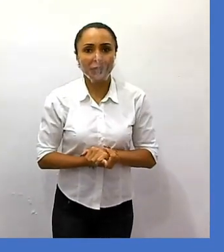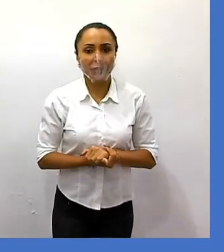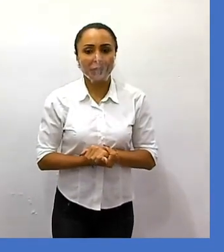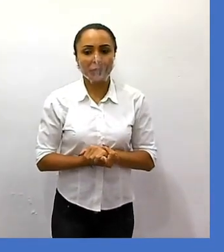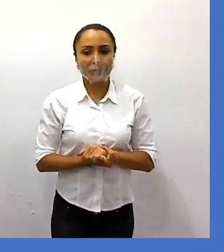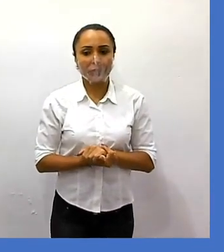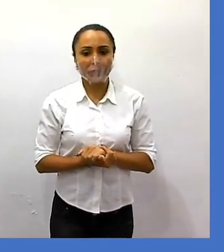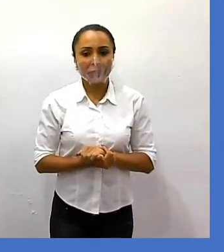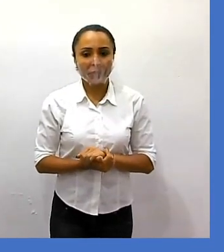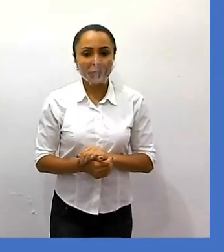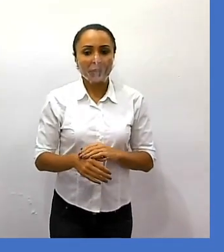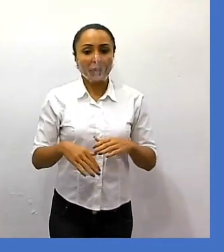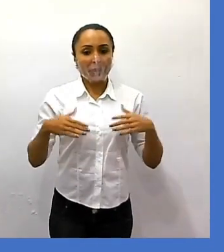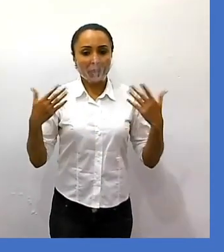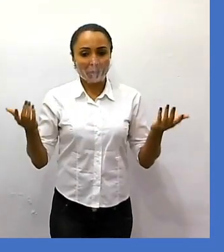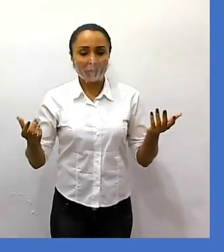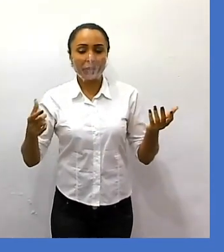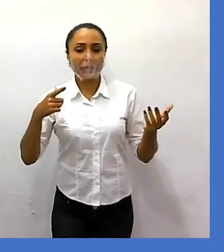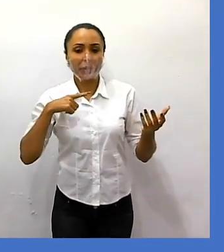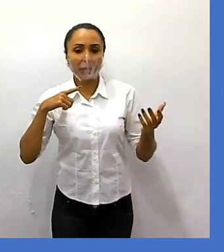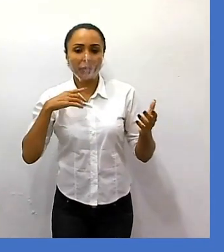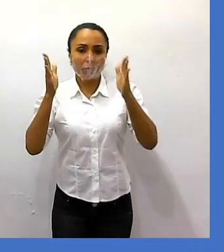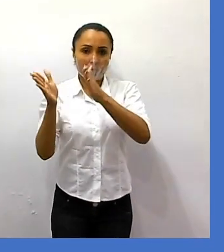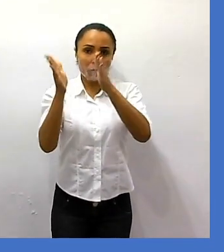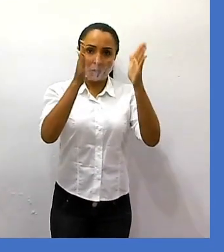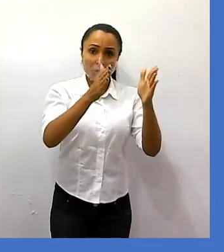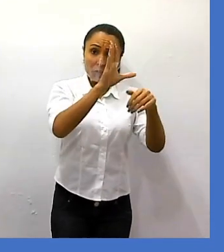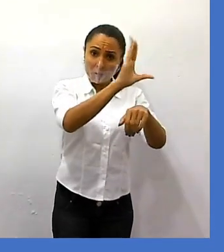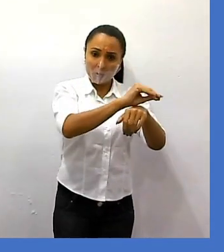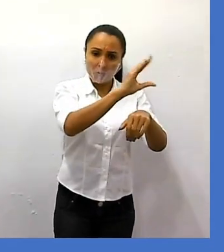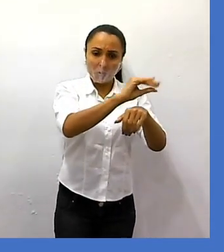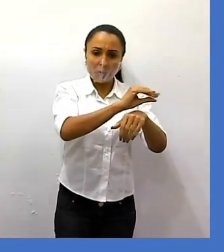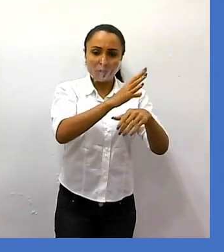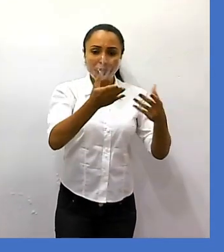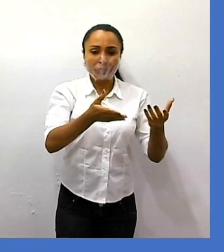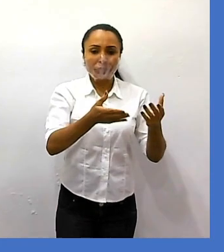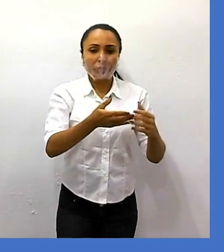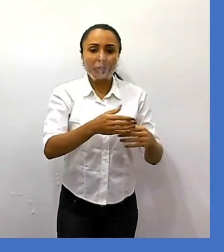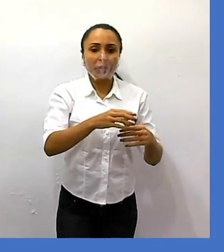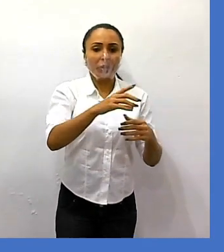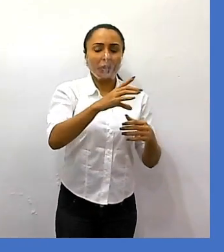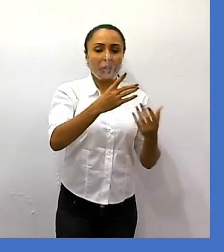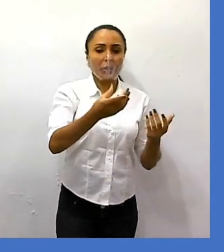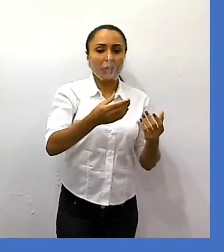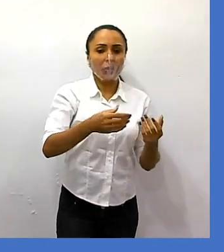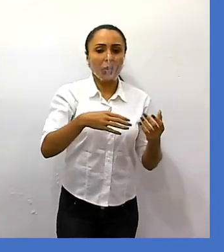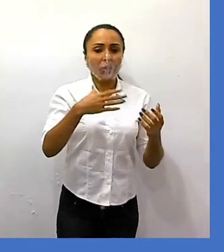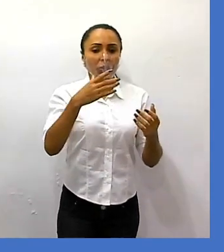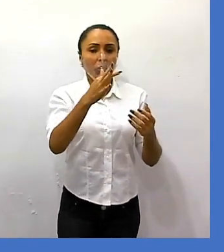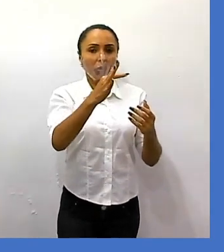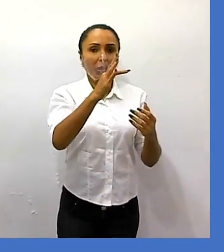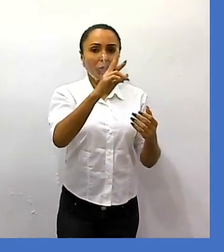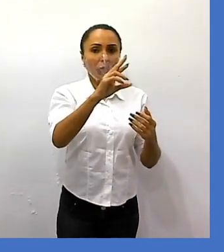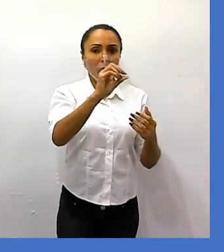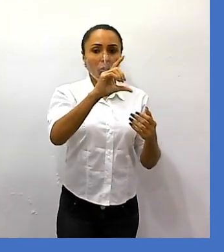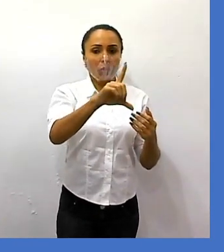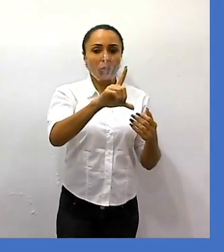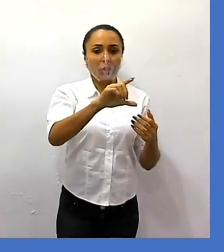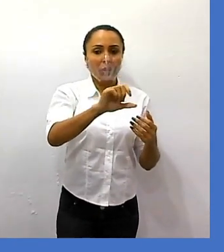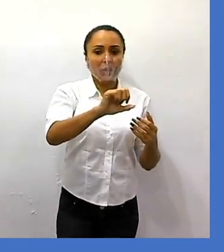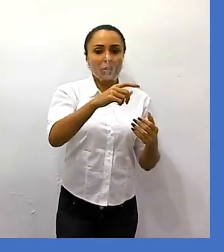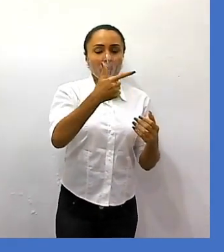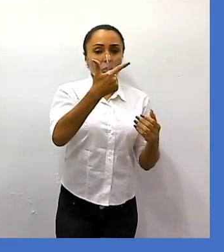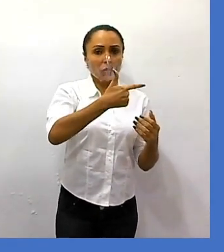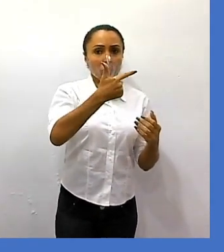Então, olha só. Aqui a gente tem do lado esquerdo uma imagem do filme Dona Flor e seus dois maridos, né, que foi